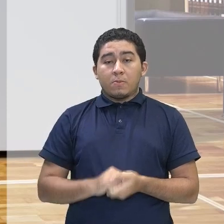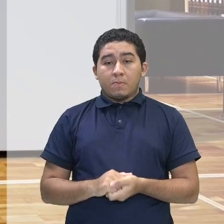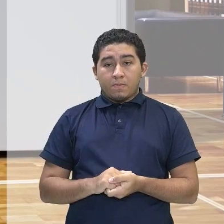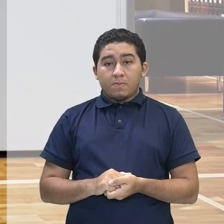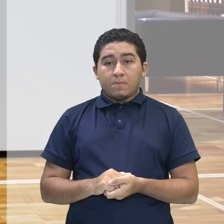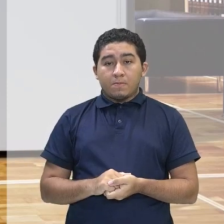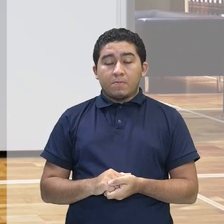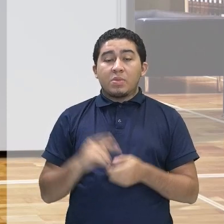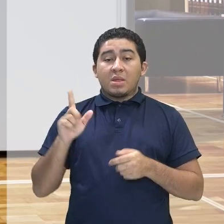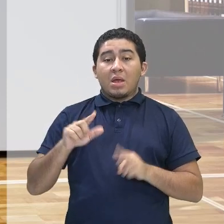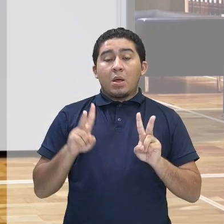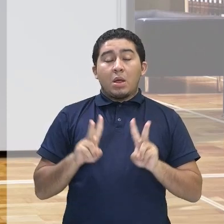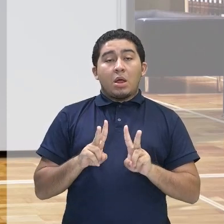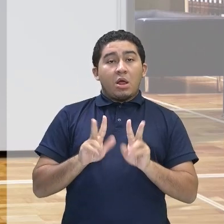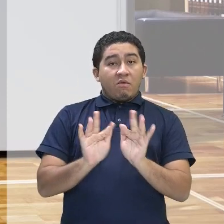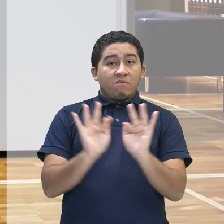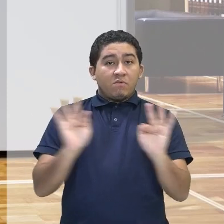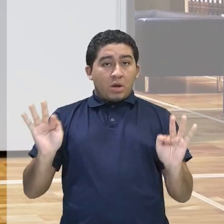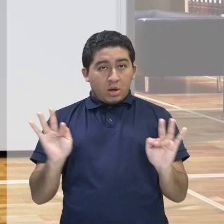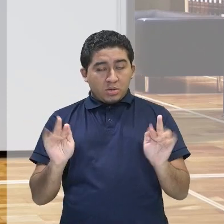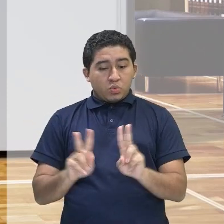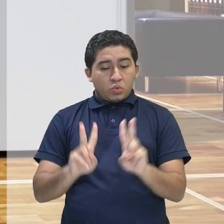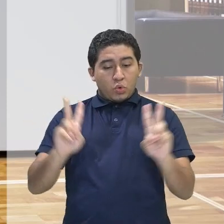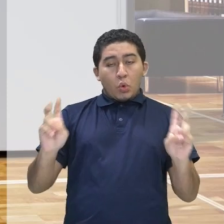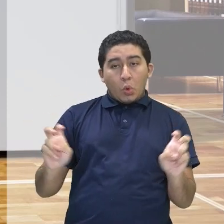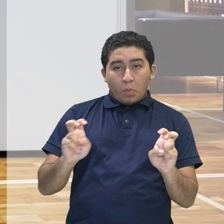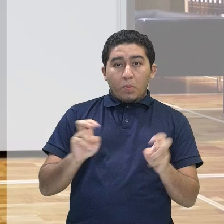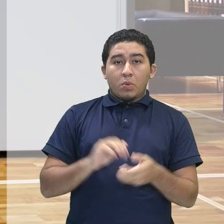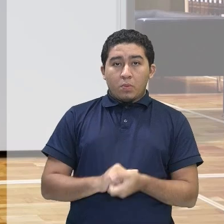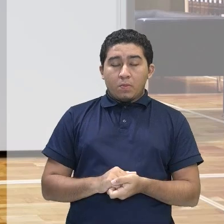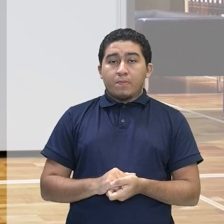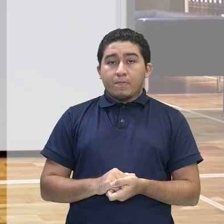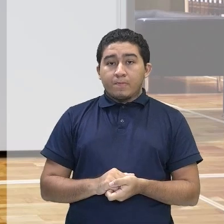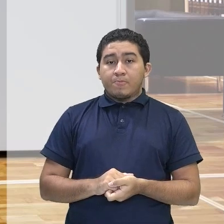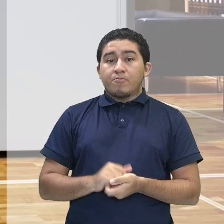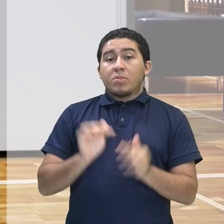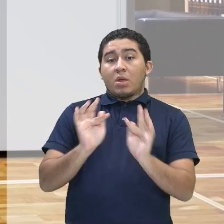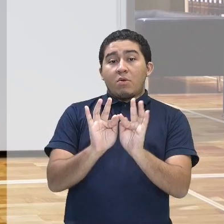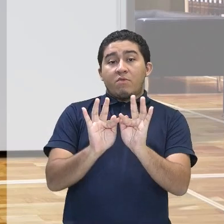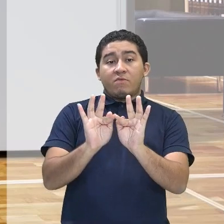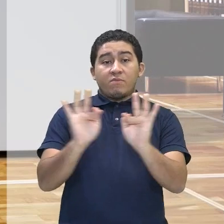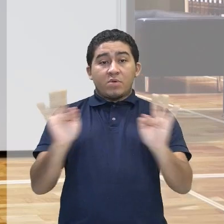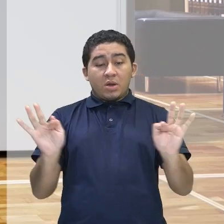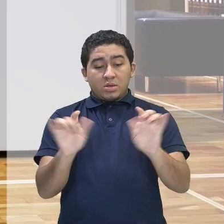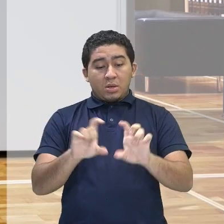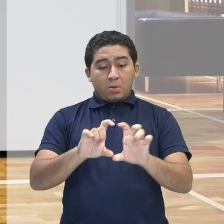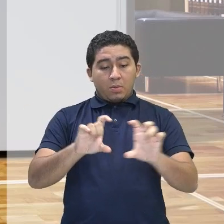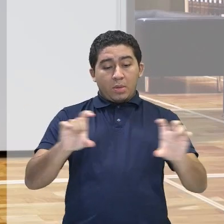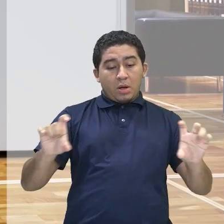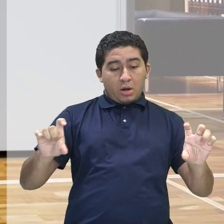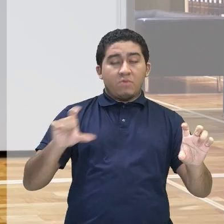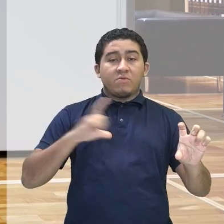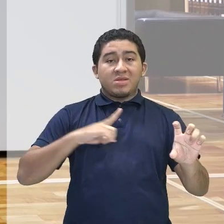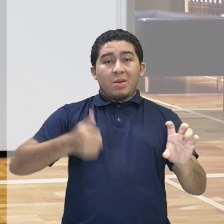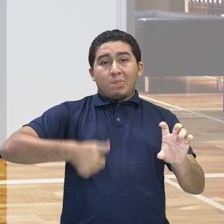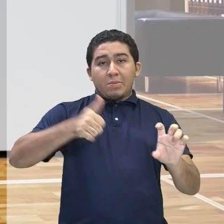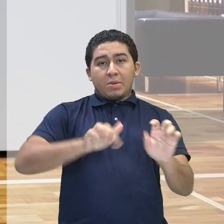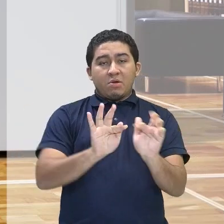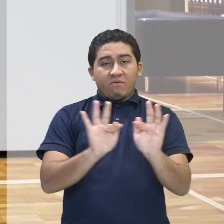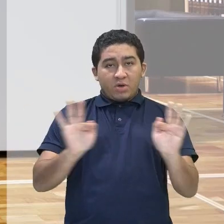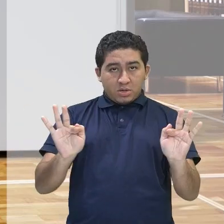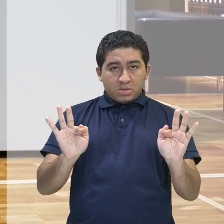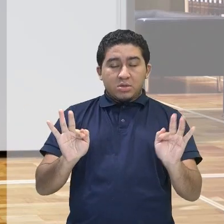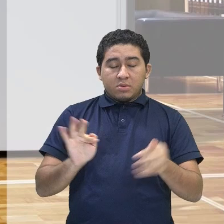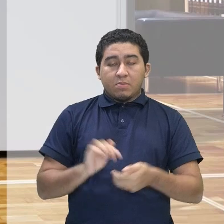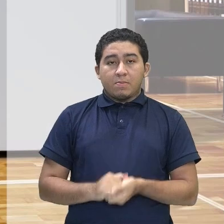tópico frasal. Como eu falei para vocês, o tópico frasal, em geral, ele aparece já no primeiro parágrafo, na primeira frase. É